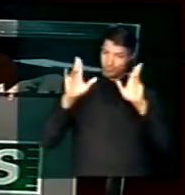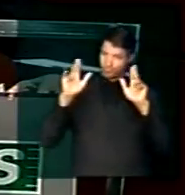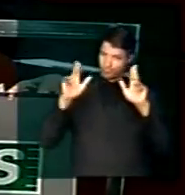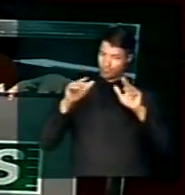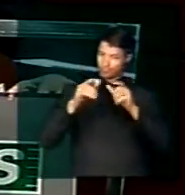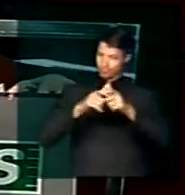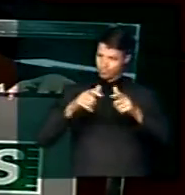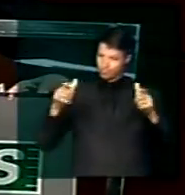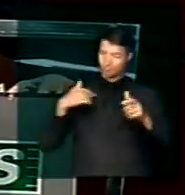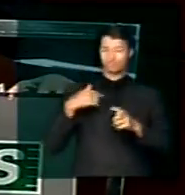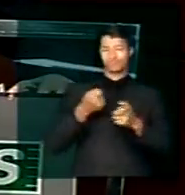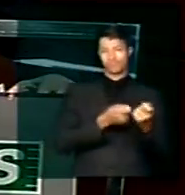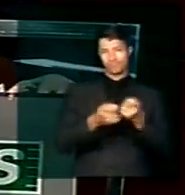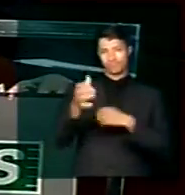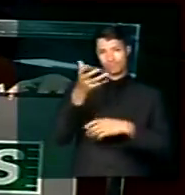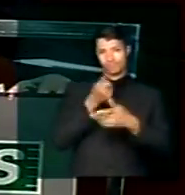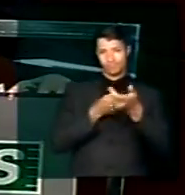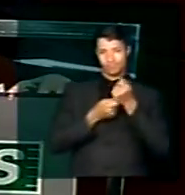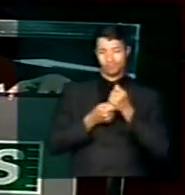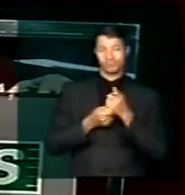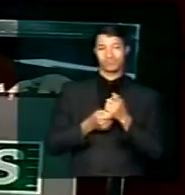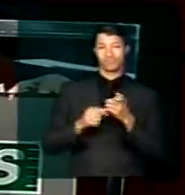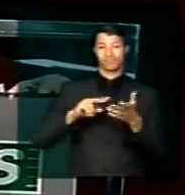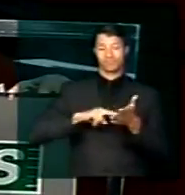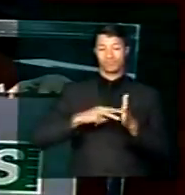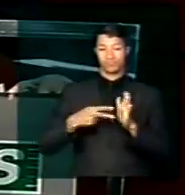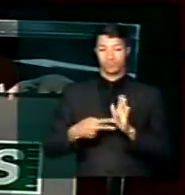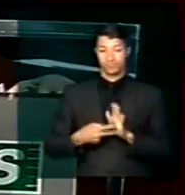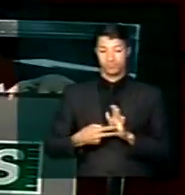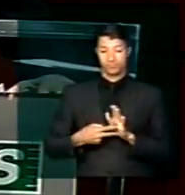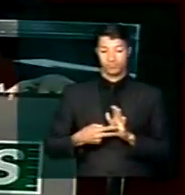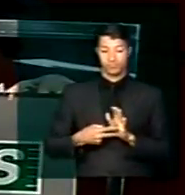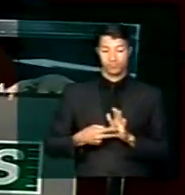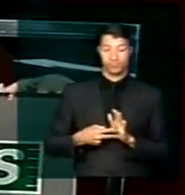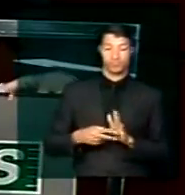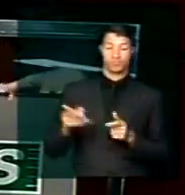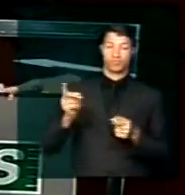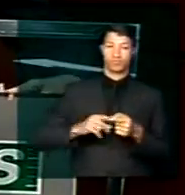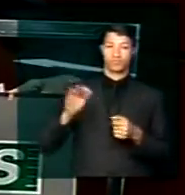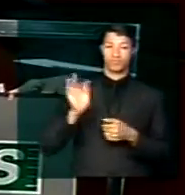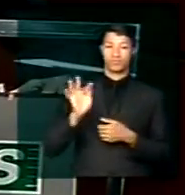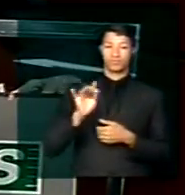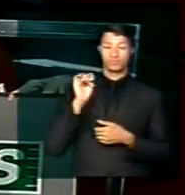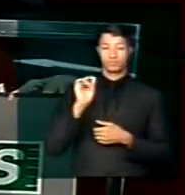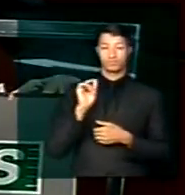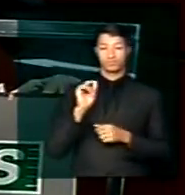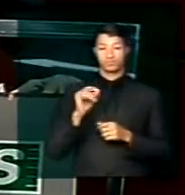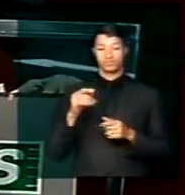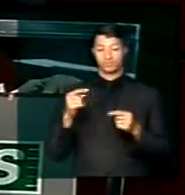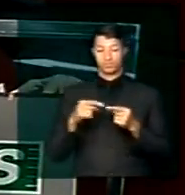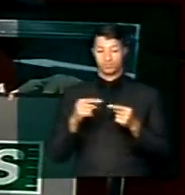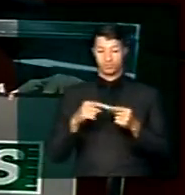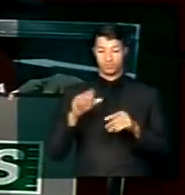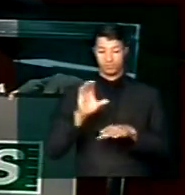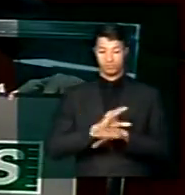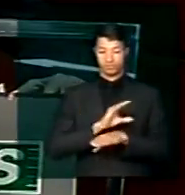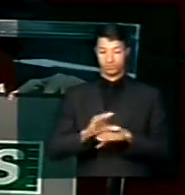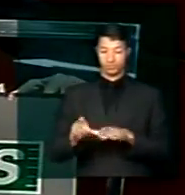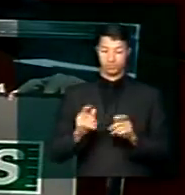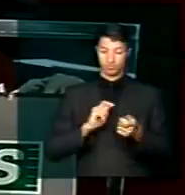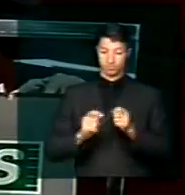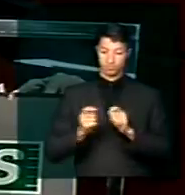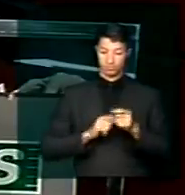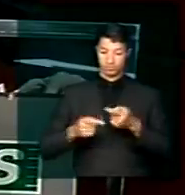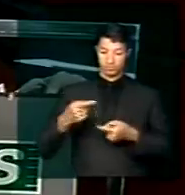tentei buscar um significado ao Pacto Federativo, que seja o acordo constitucional,